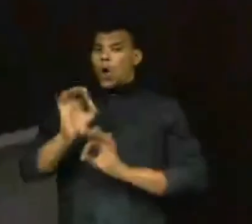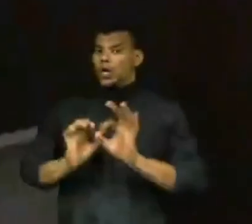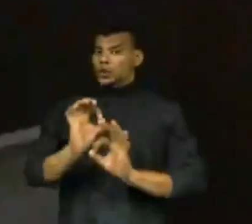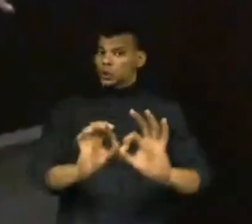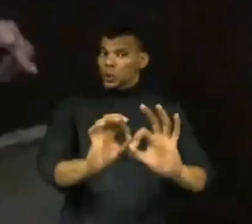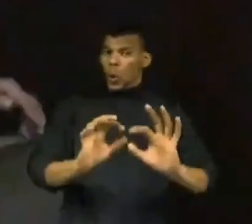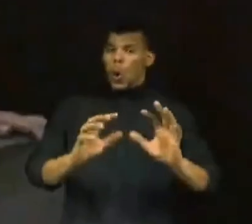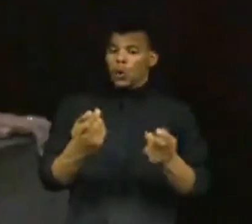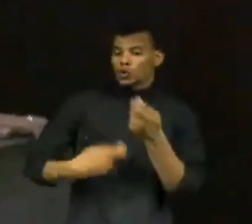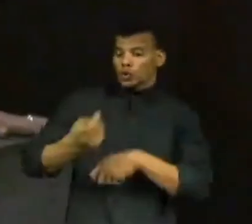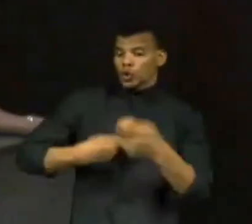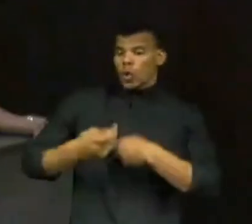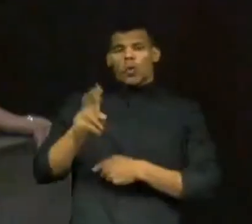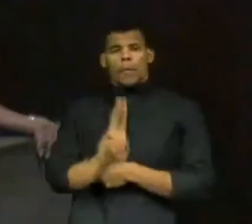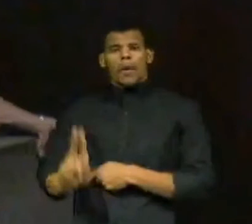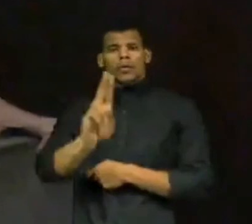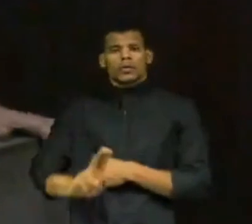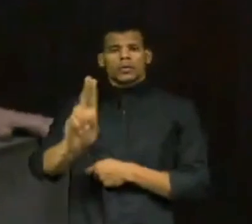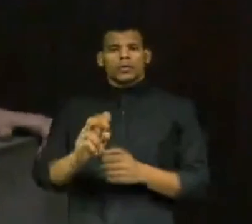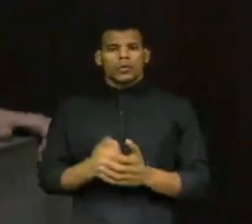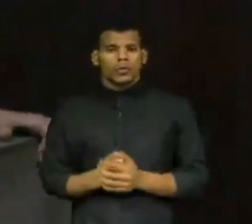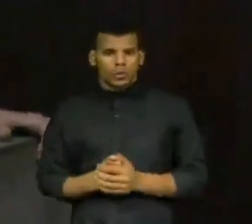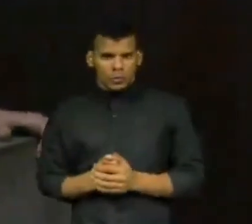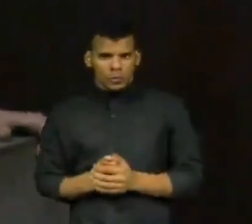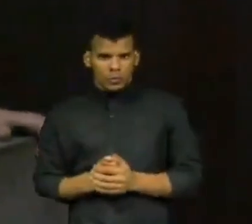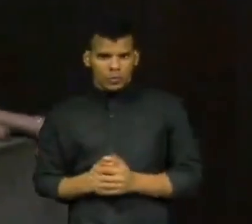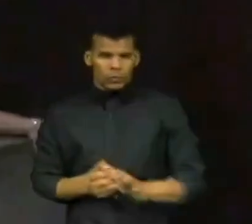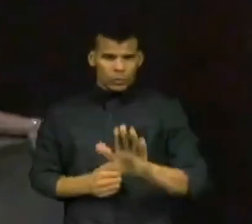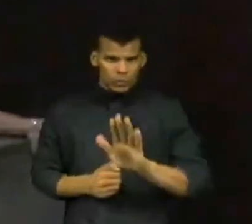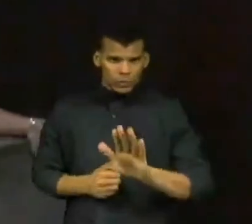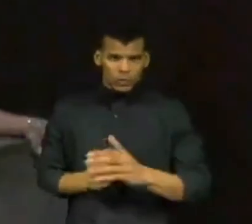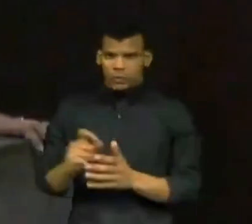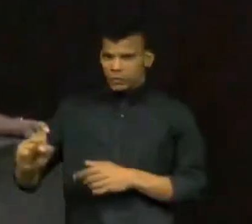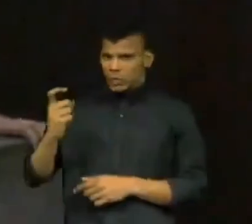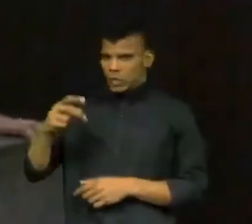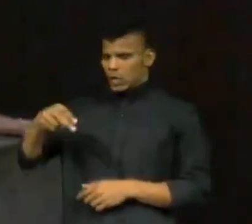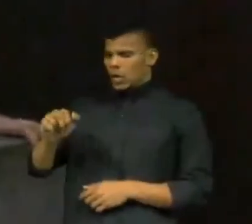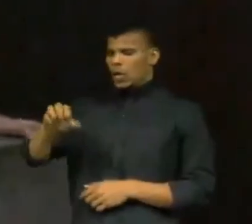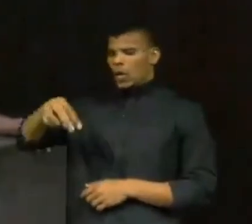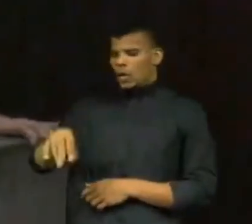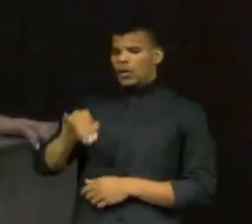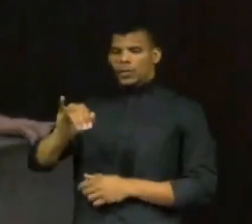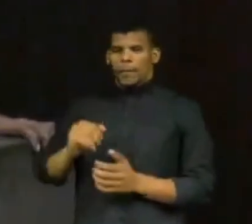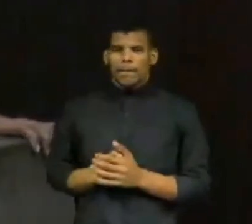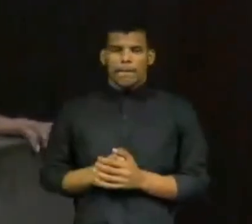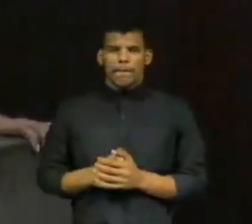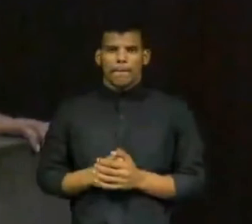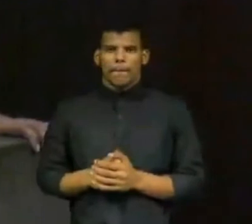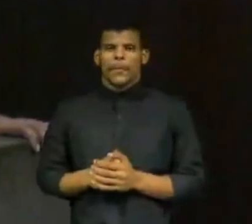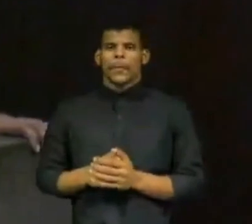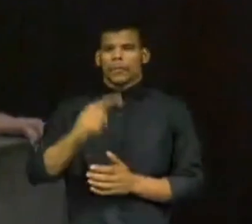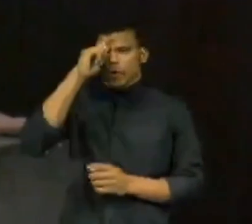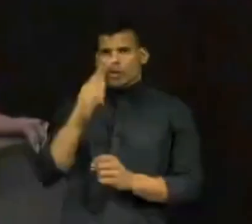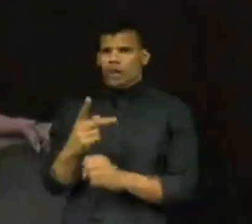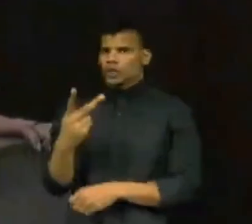deixou recurso lá para que isso acontecesse. Porque, meu amigo, quando o ex-prefeito Naomi Amorim recebeu aquela gestão,